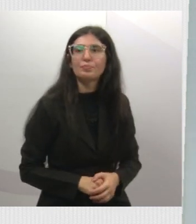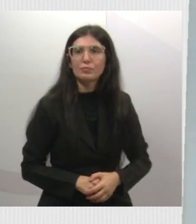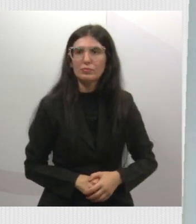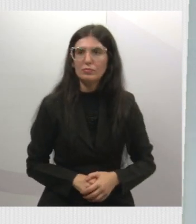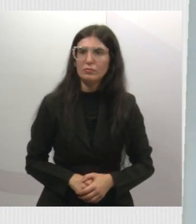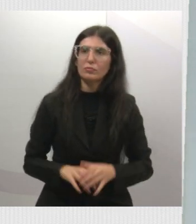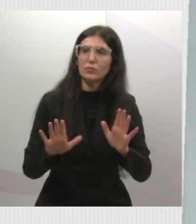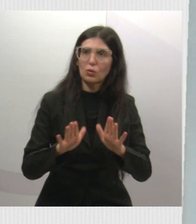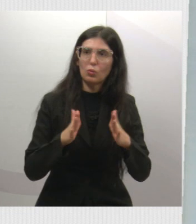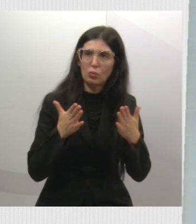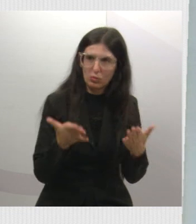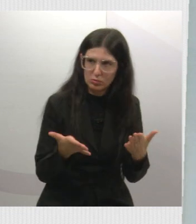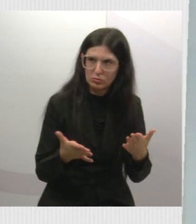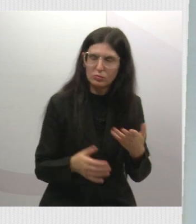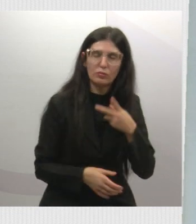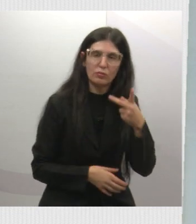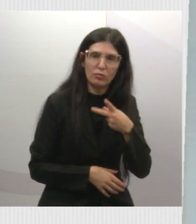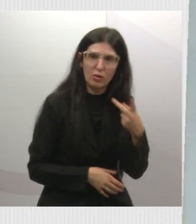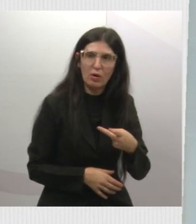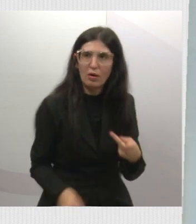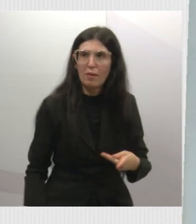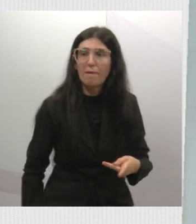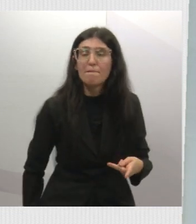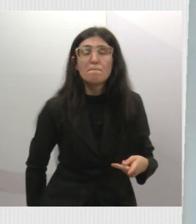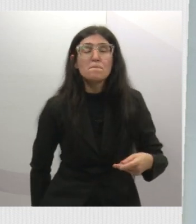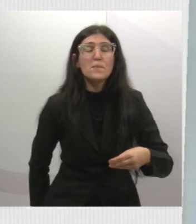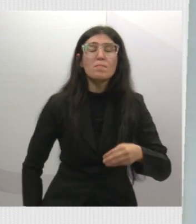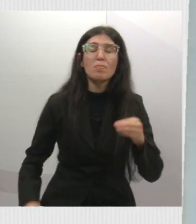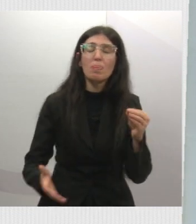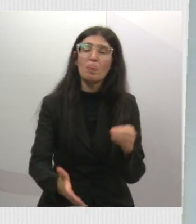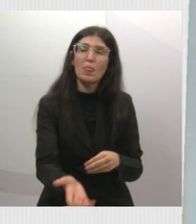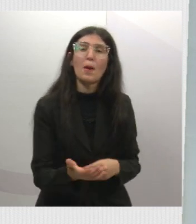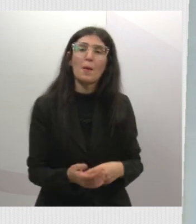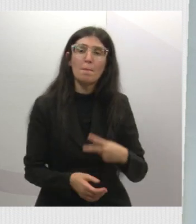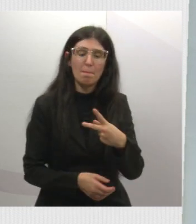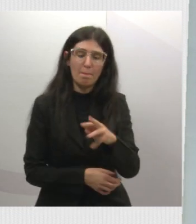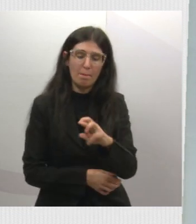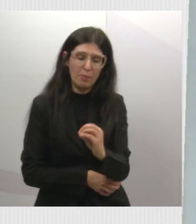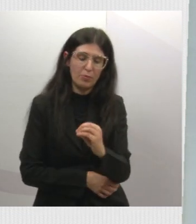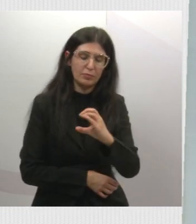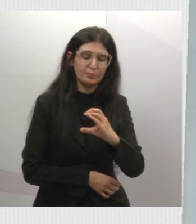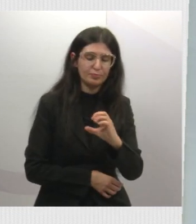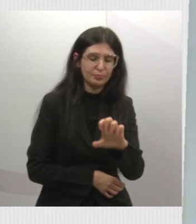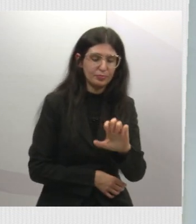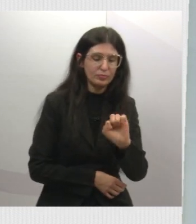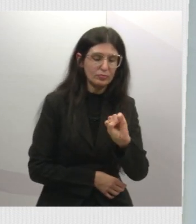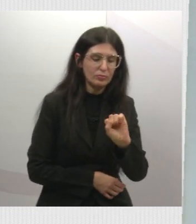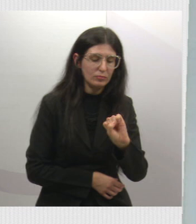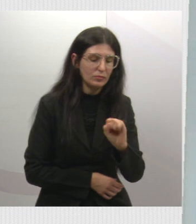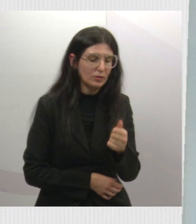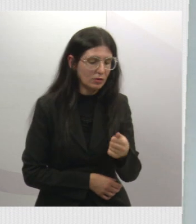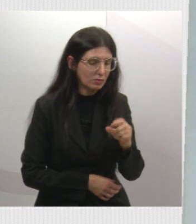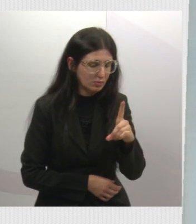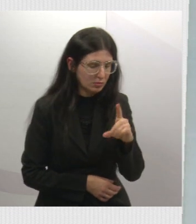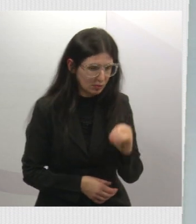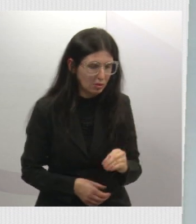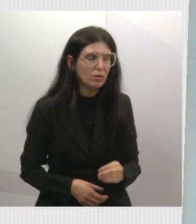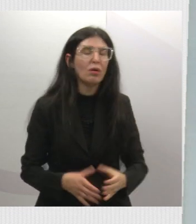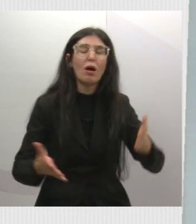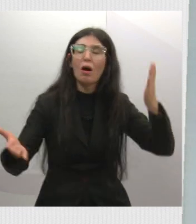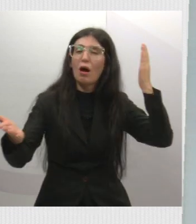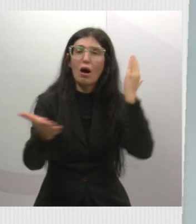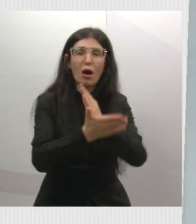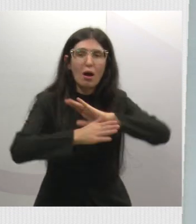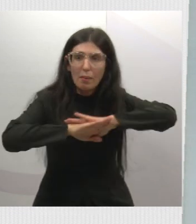Quando nós falamos restos a pagar processado, terminamos o ano de